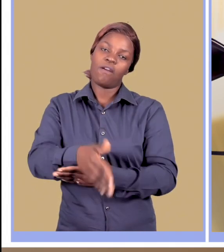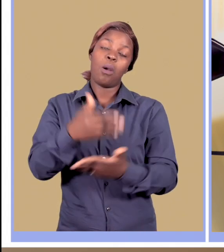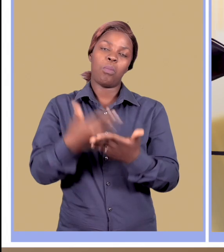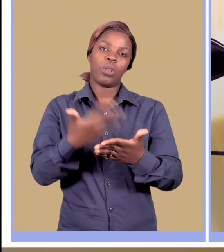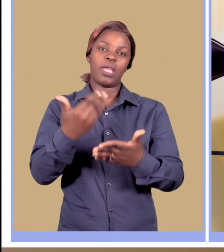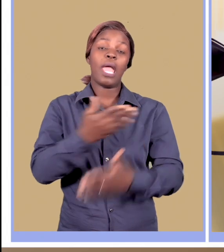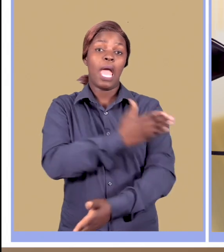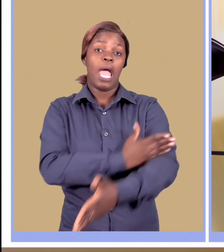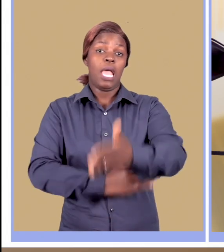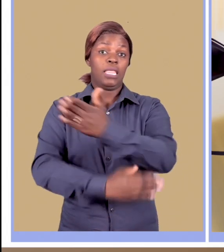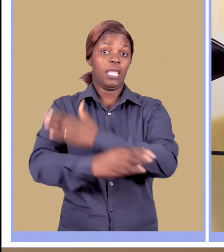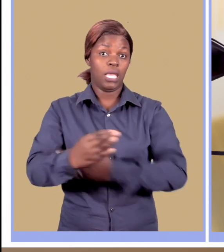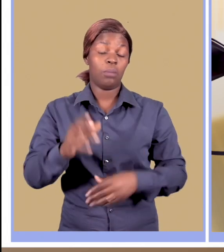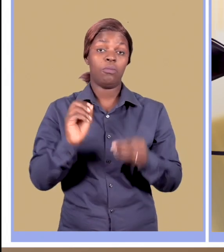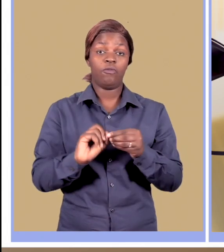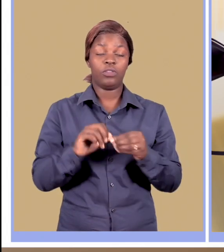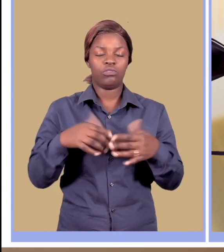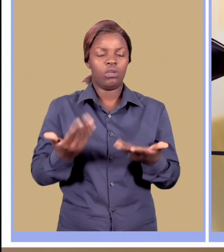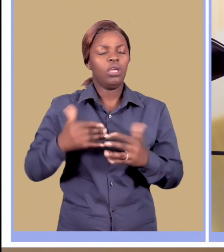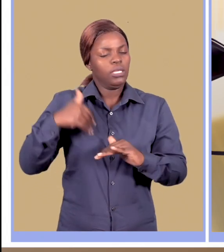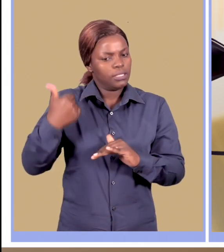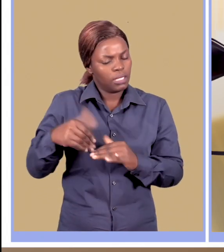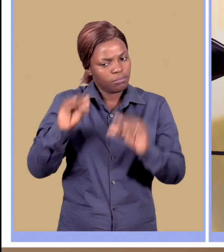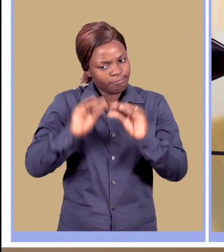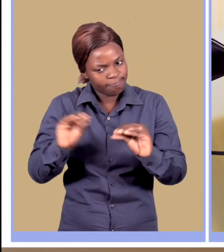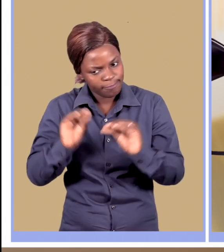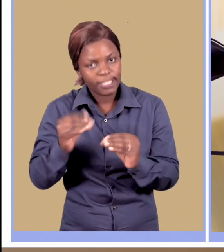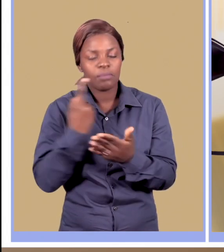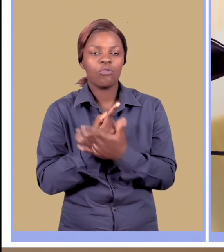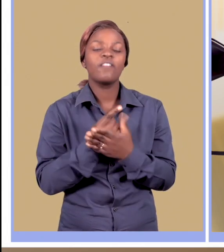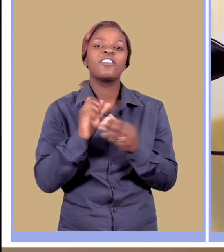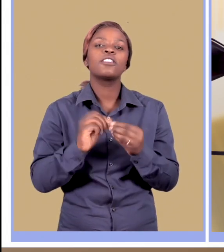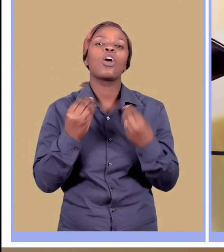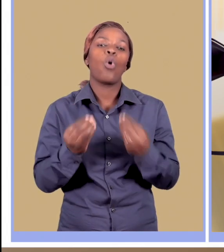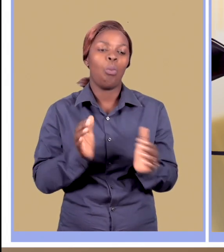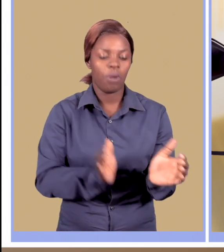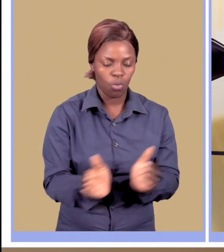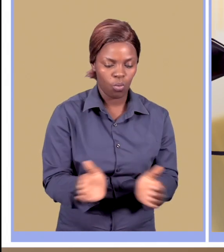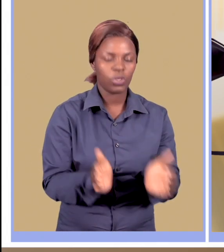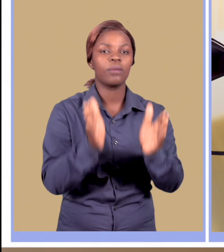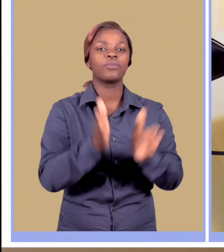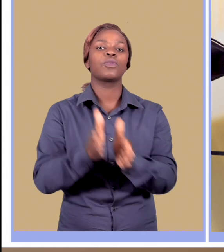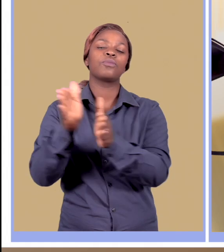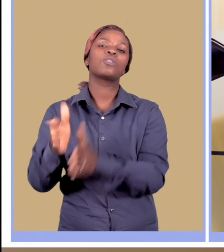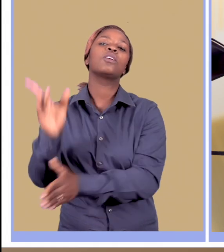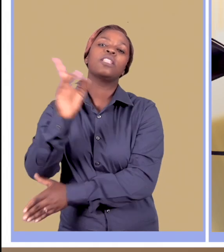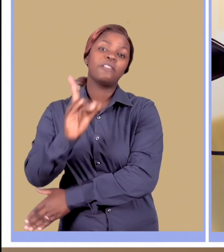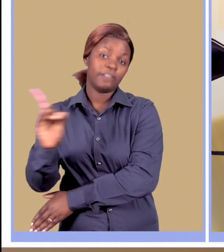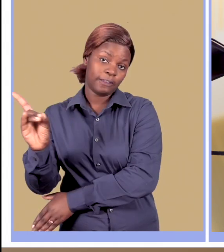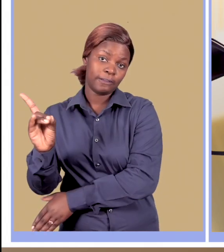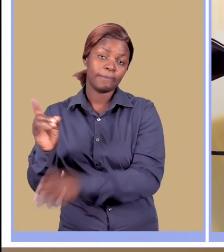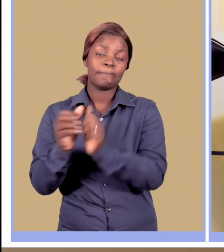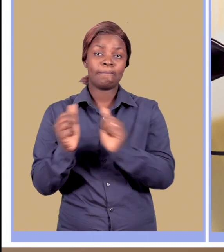que a ADEMO está a aconselhar e assessorar como é que devem ser tratadas e como é que devem estar as pessoas com